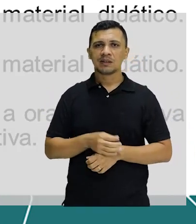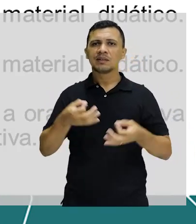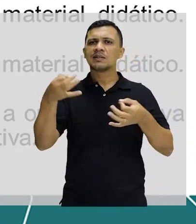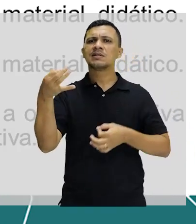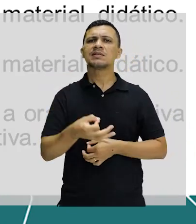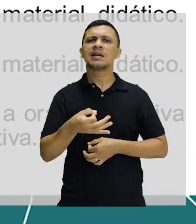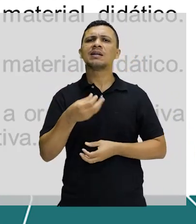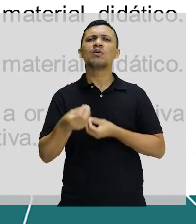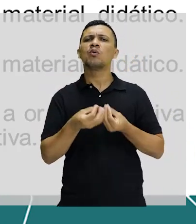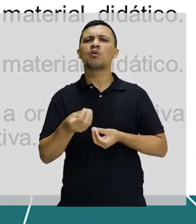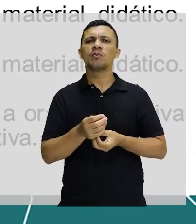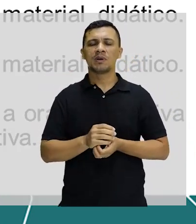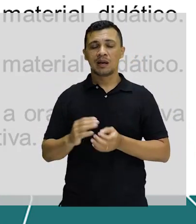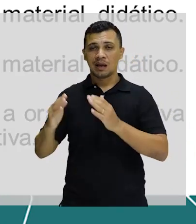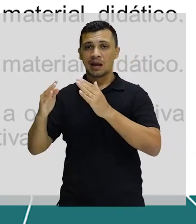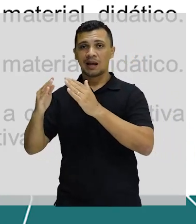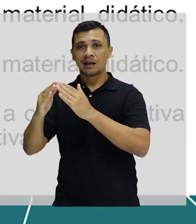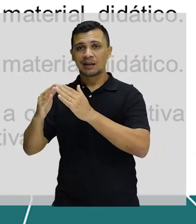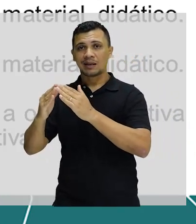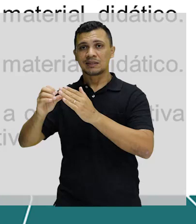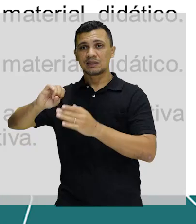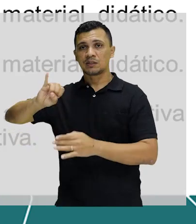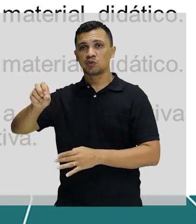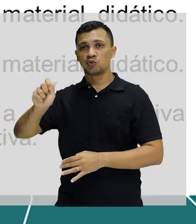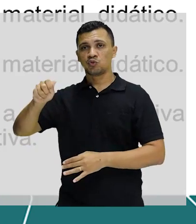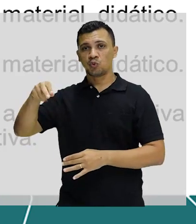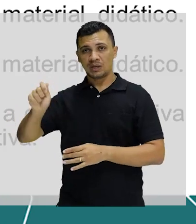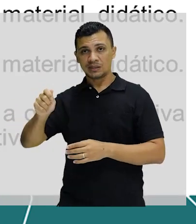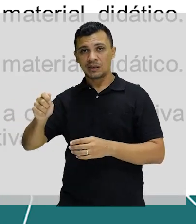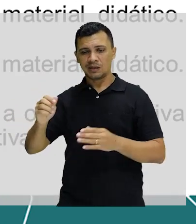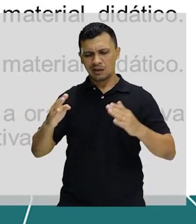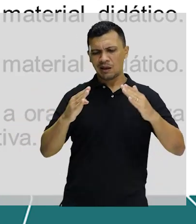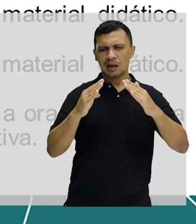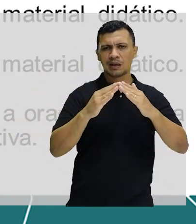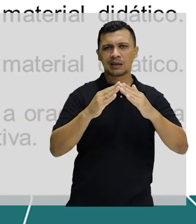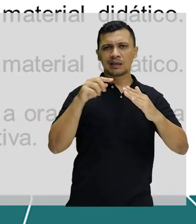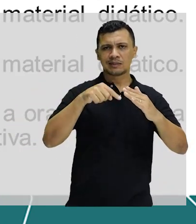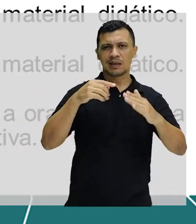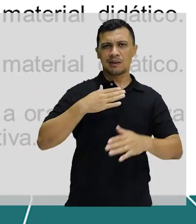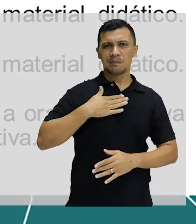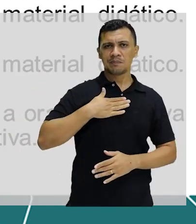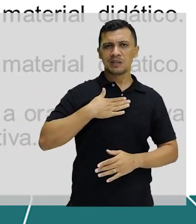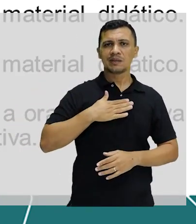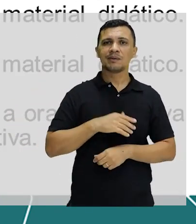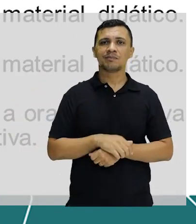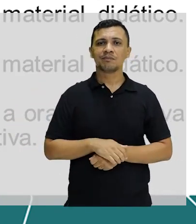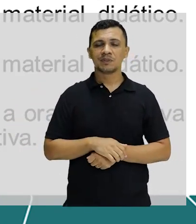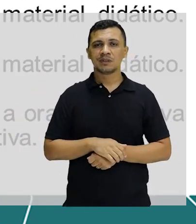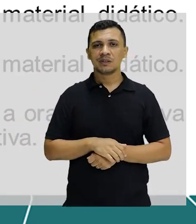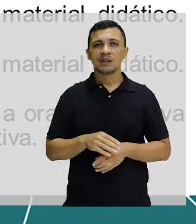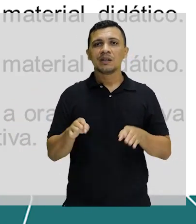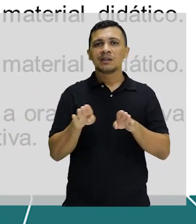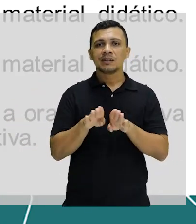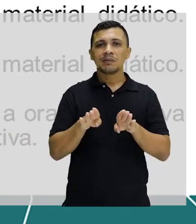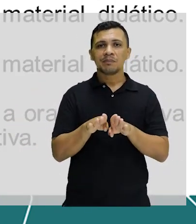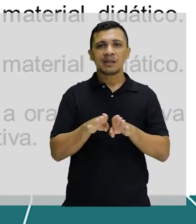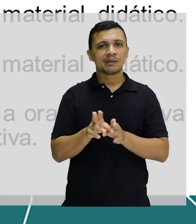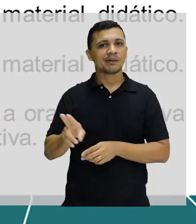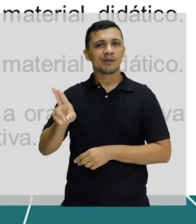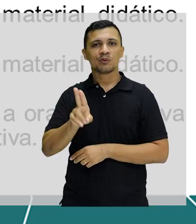da minha. Não utilizamos vírgula para separar a oração principal da oração subordinada